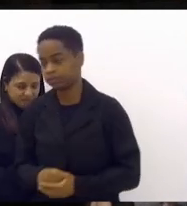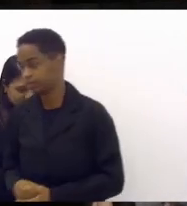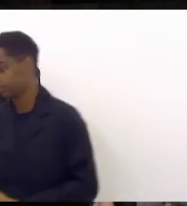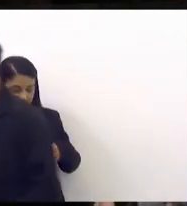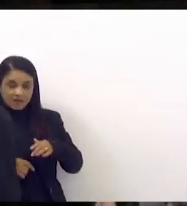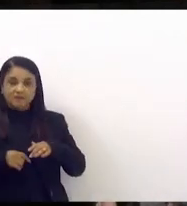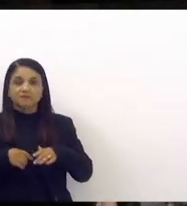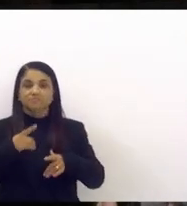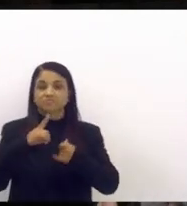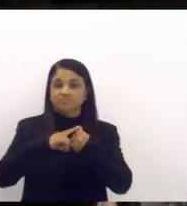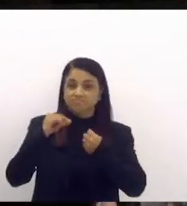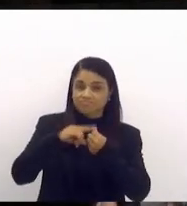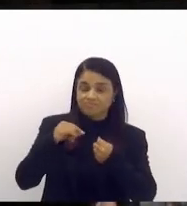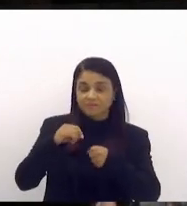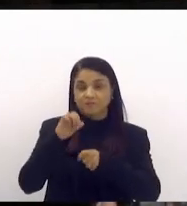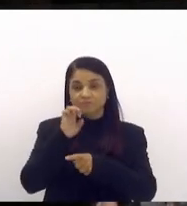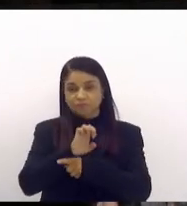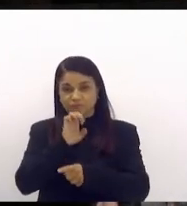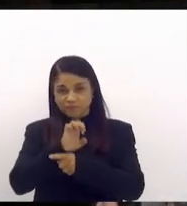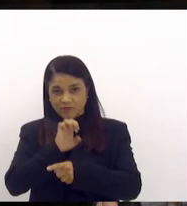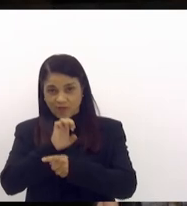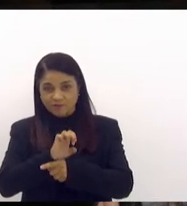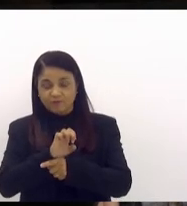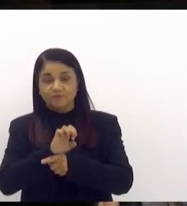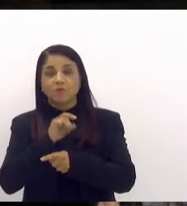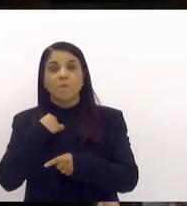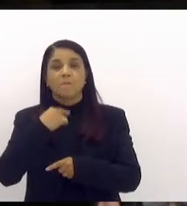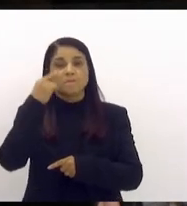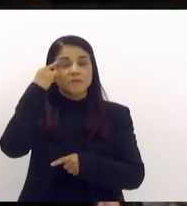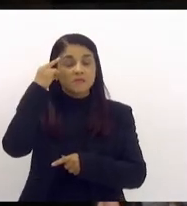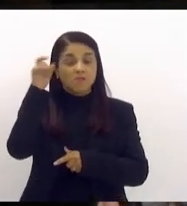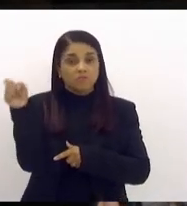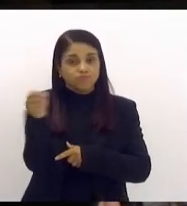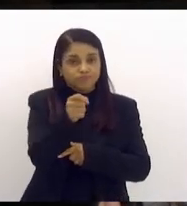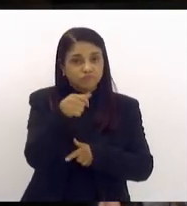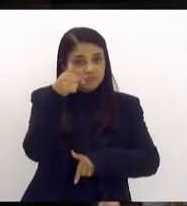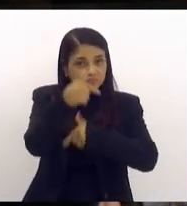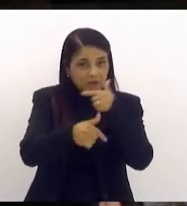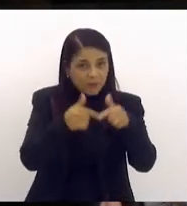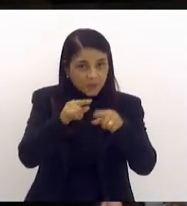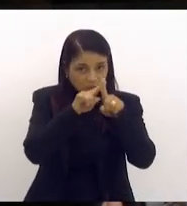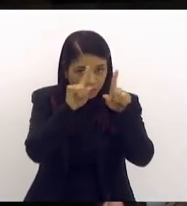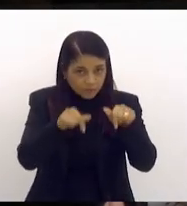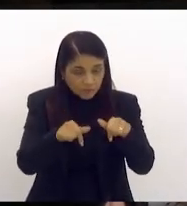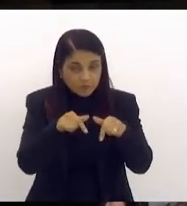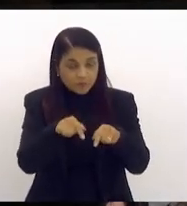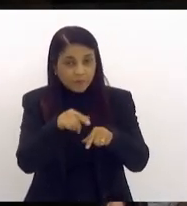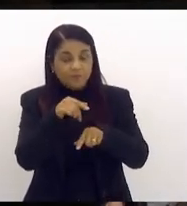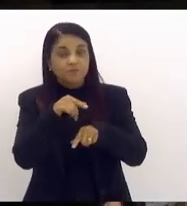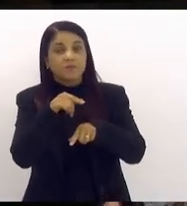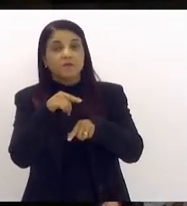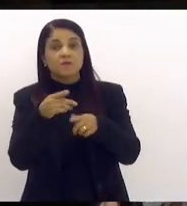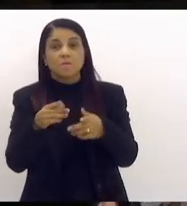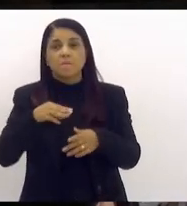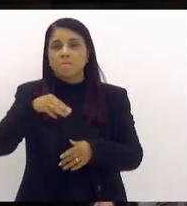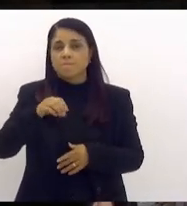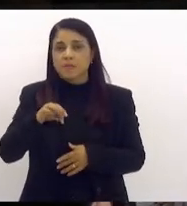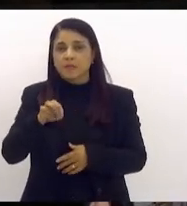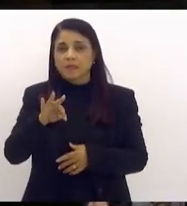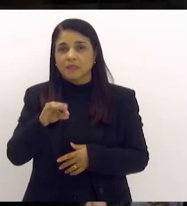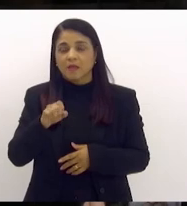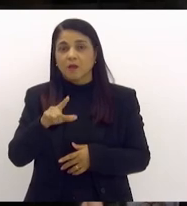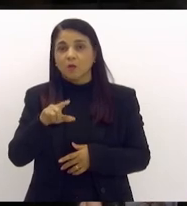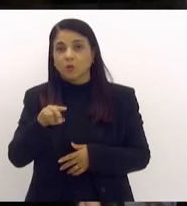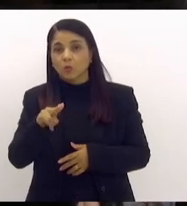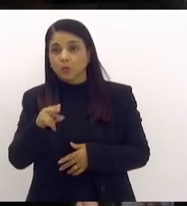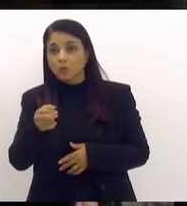nosso estado pensando justamente naquele trabalhador que hoje como aqui foi dito Metalúrgicos que já